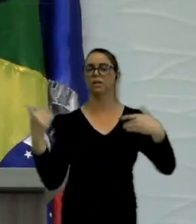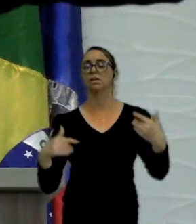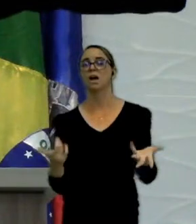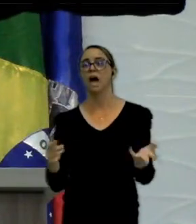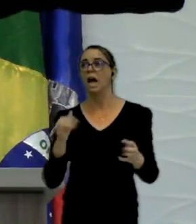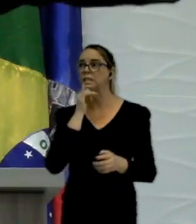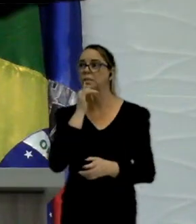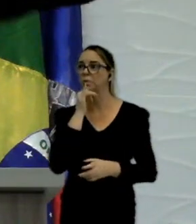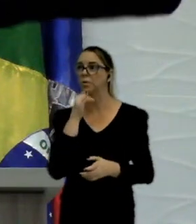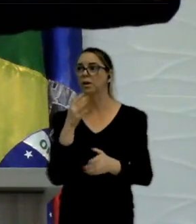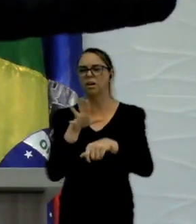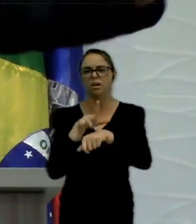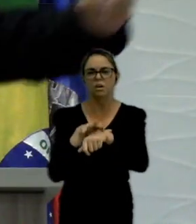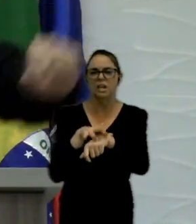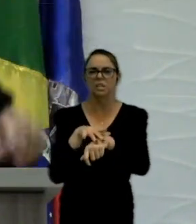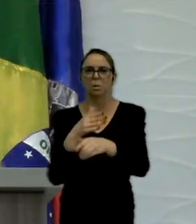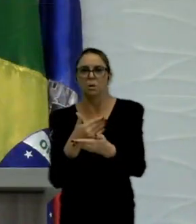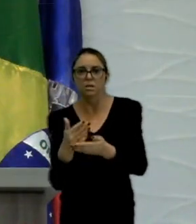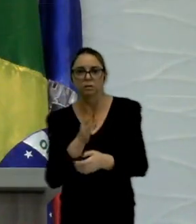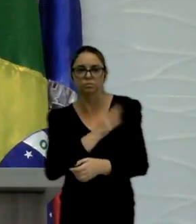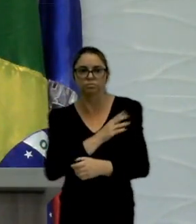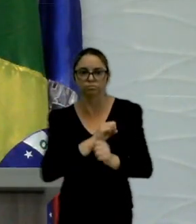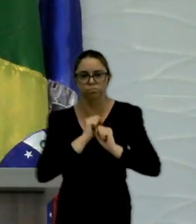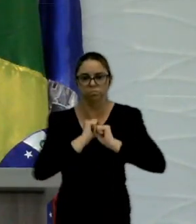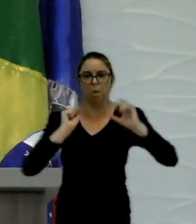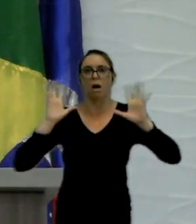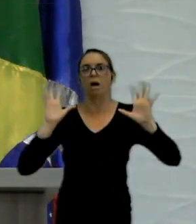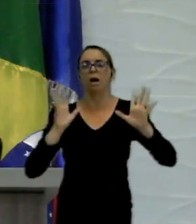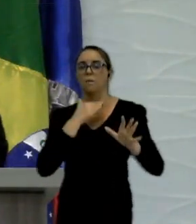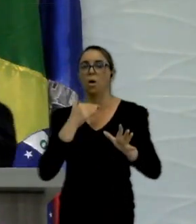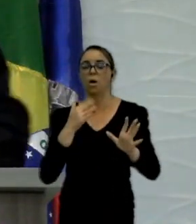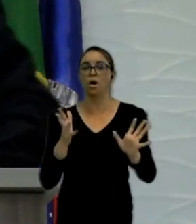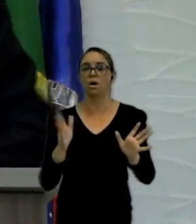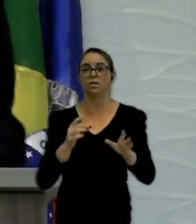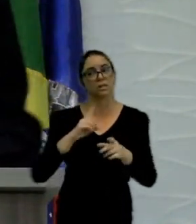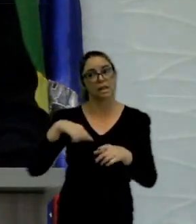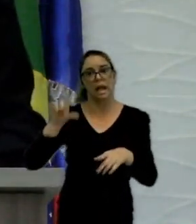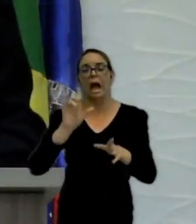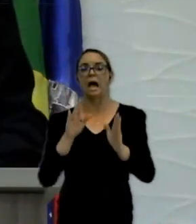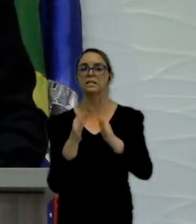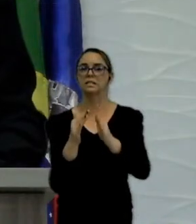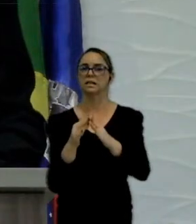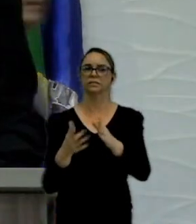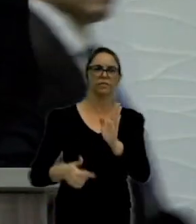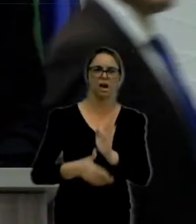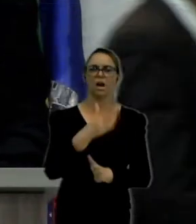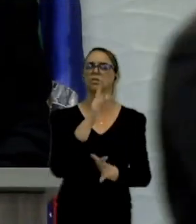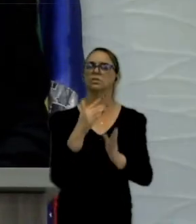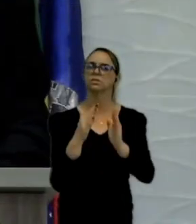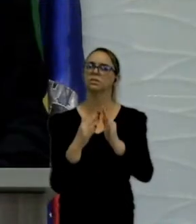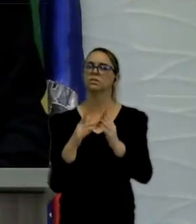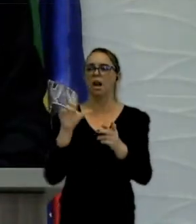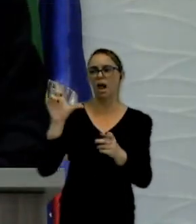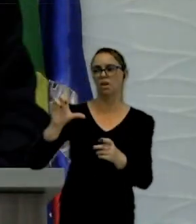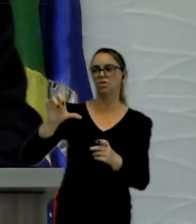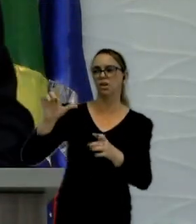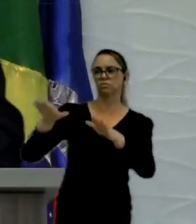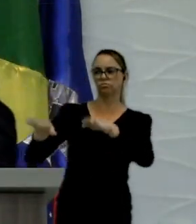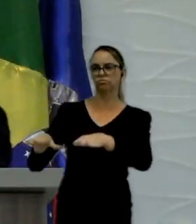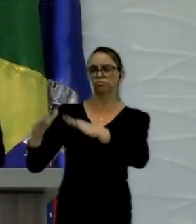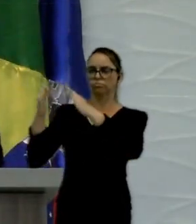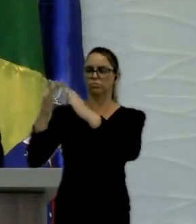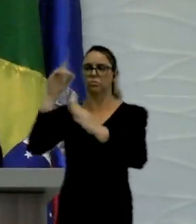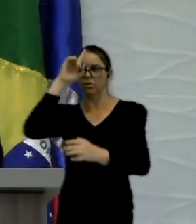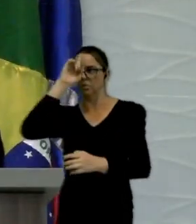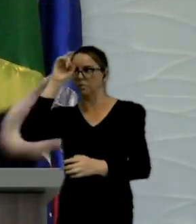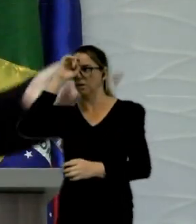AVC. 3 vezes repetiu para o hospital, dá uma injeção e manda para casa. Aí eu mandei levar em Lajedo, ficou internado, era um começo de